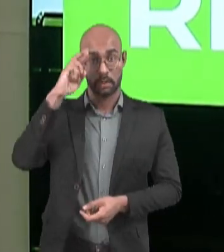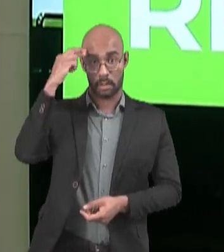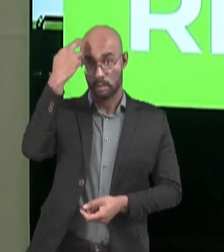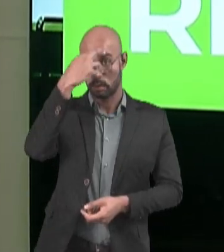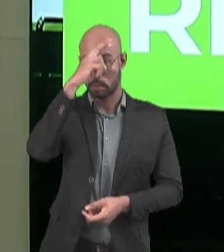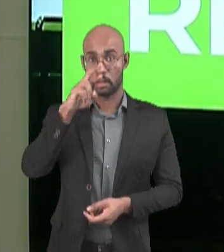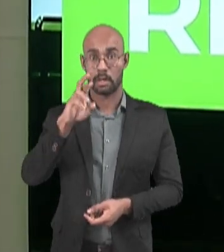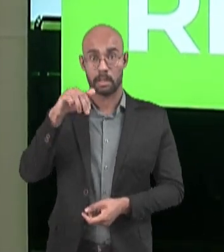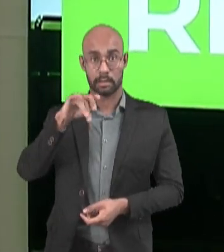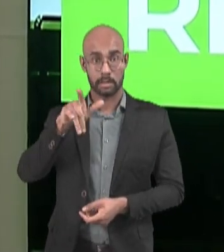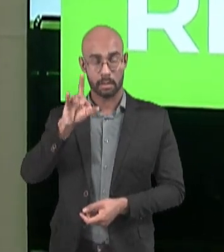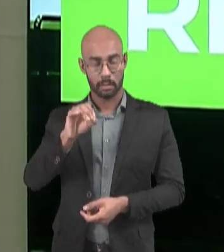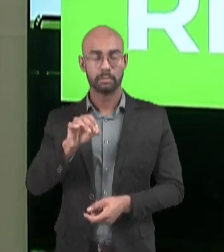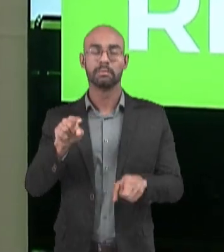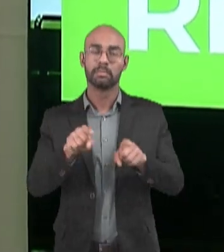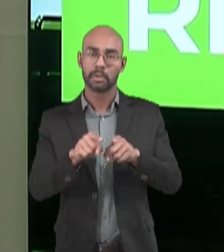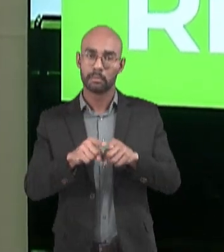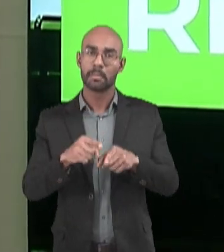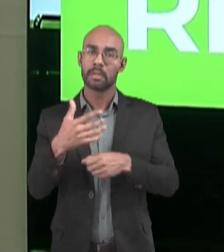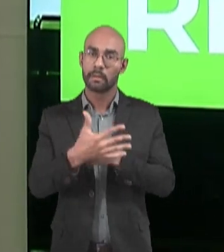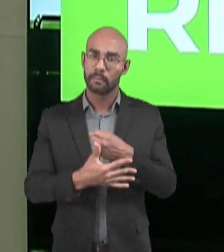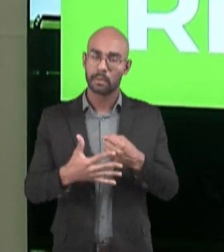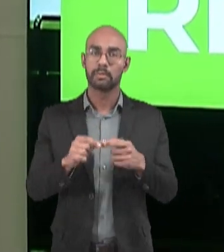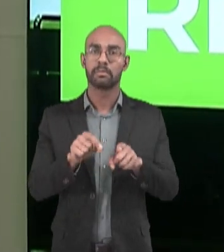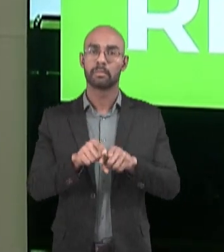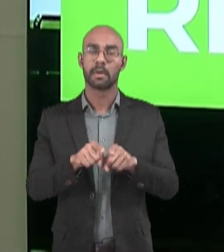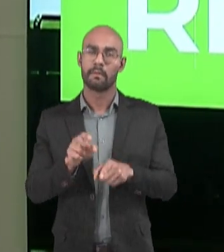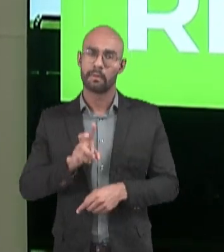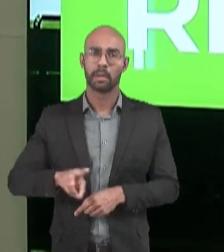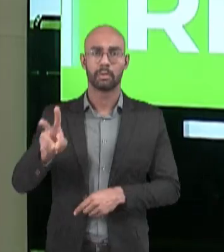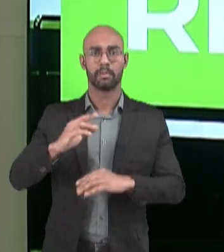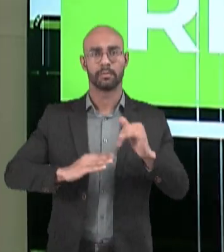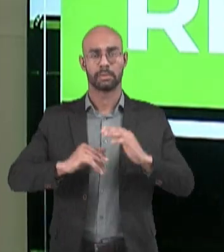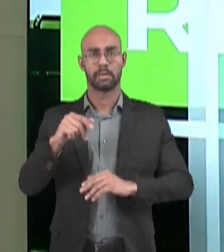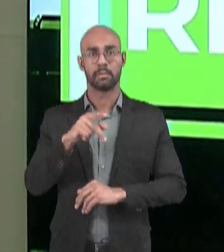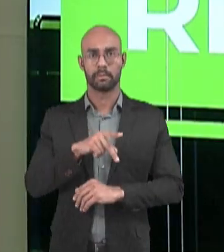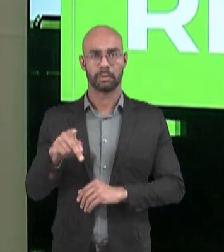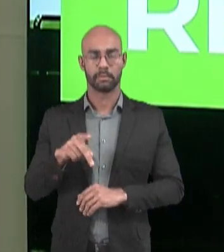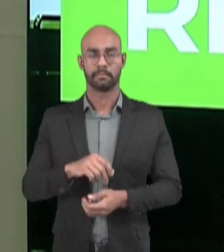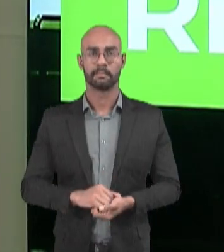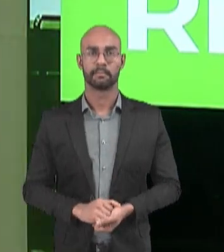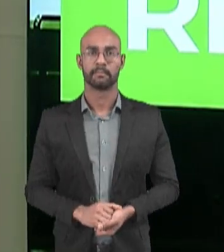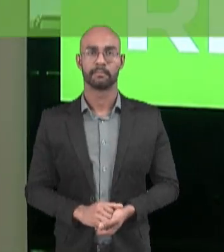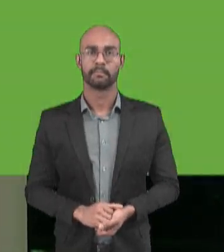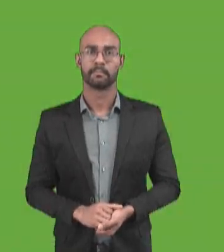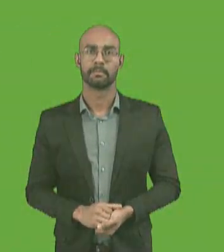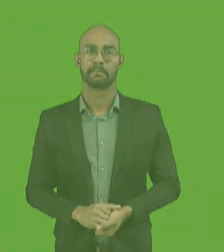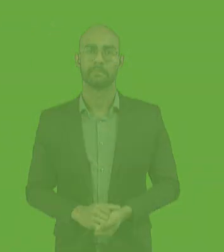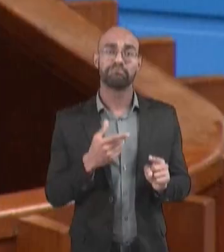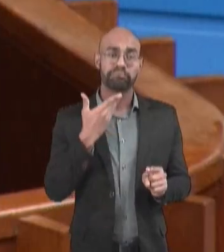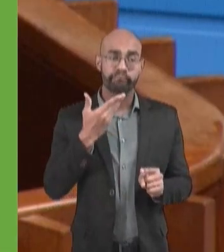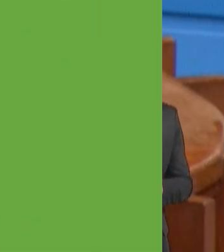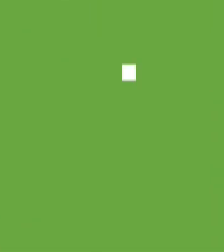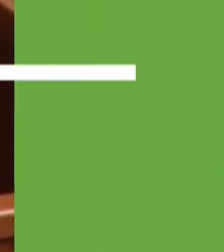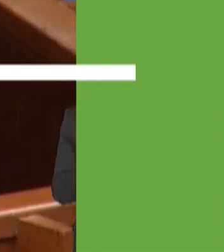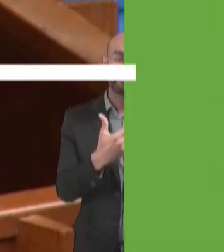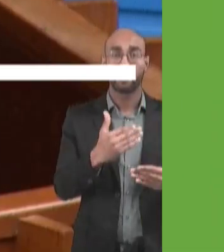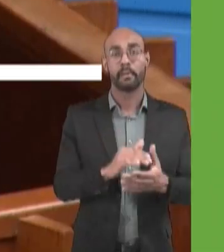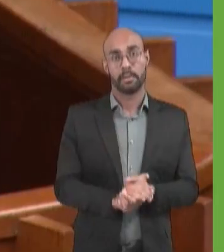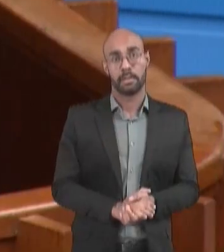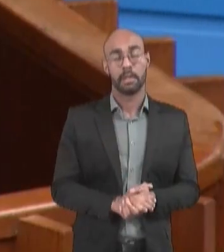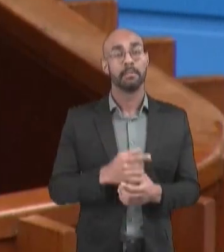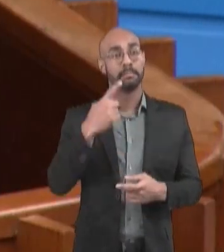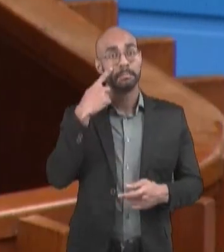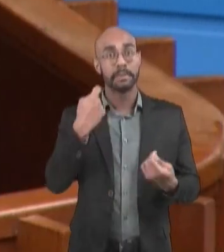da tribuna para defender valorização na carreira dos professores de Mato Grosso do Sul. É difícil